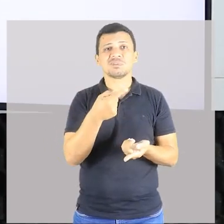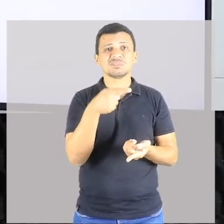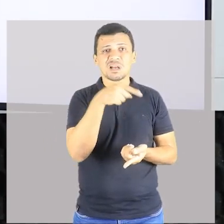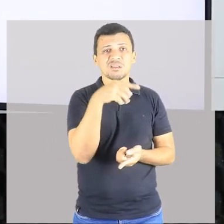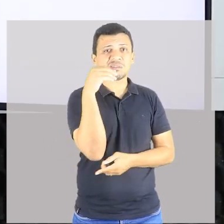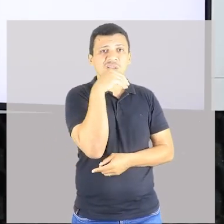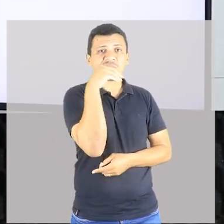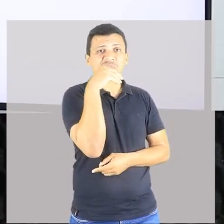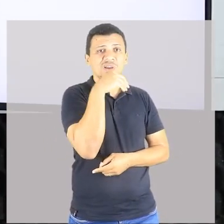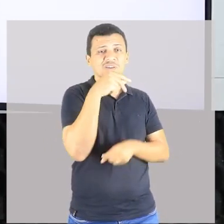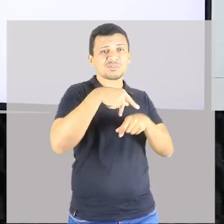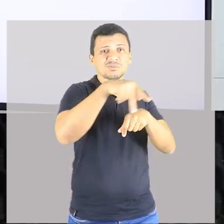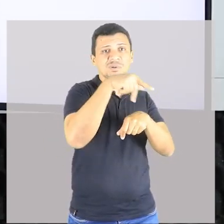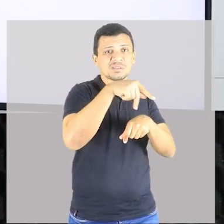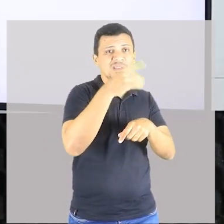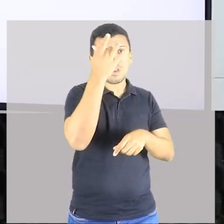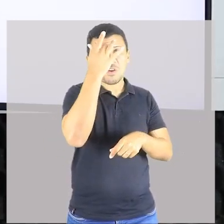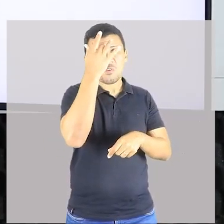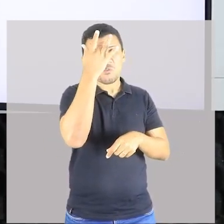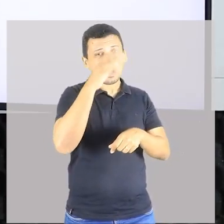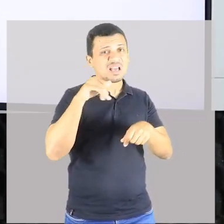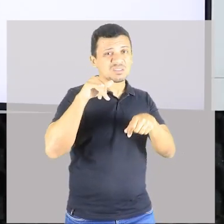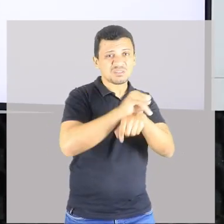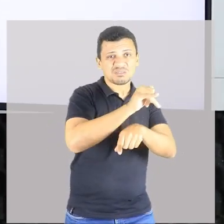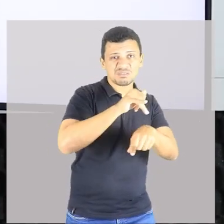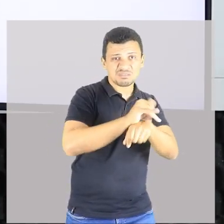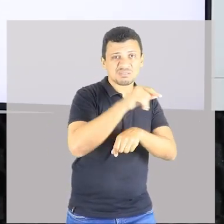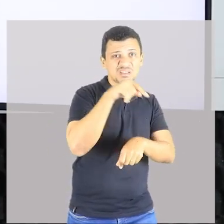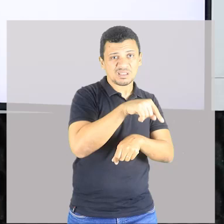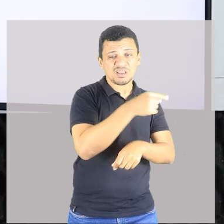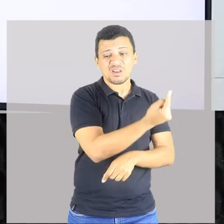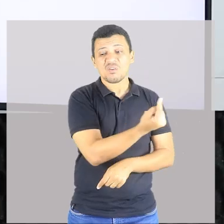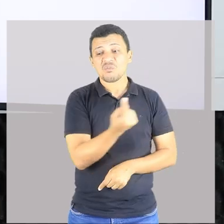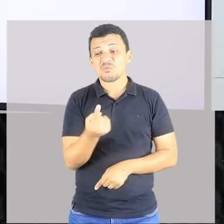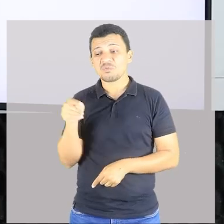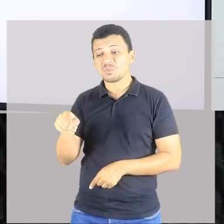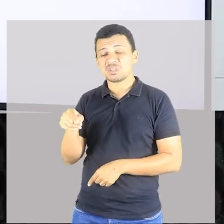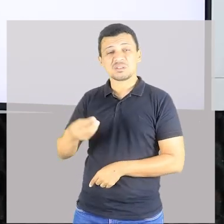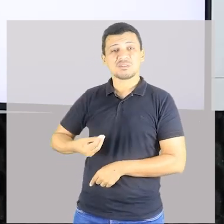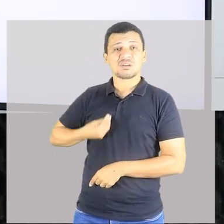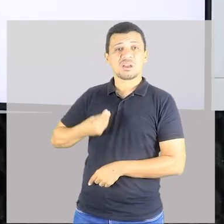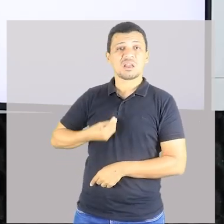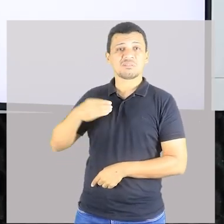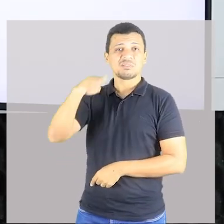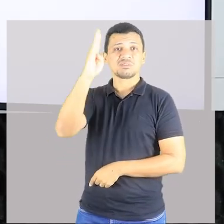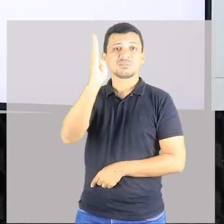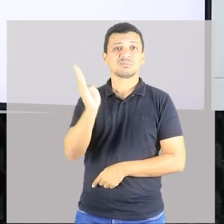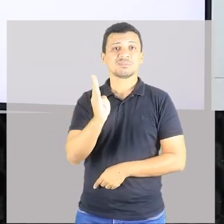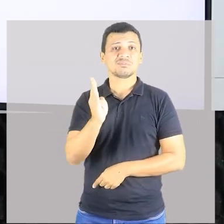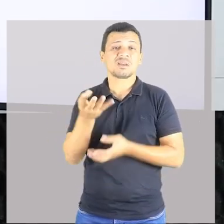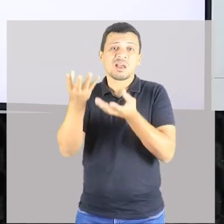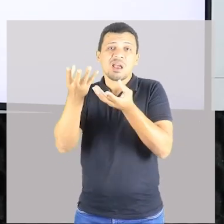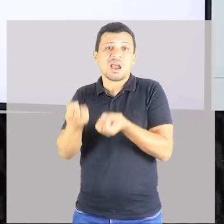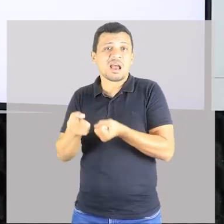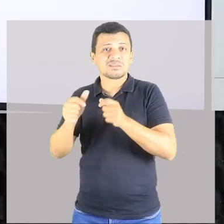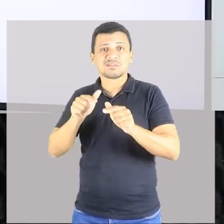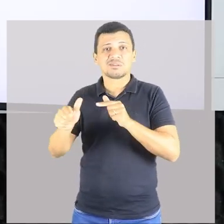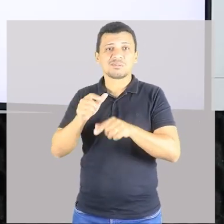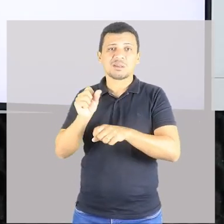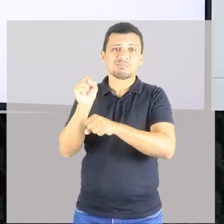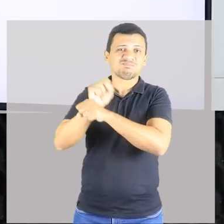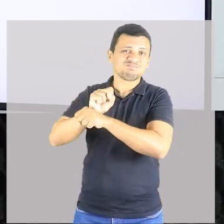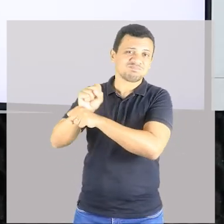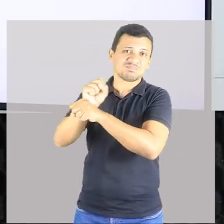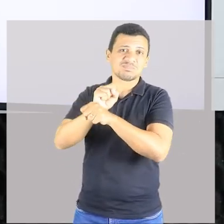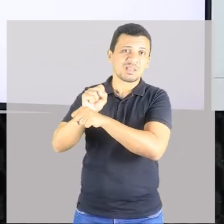de origem, então são facilmente enganadas, ou vêm até aqui nessa realidade uma forma de sobrevivência. E acabam caindo em trabalho escravo, por exemplo, nas